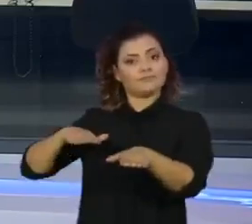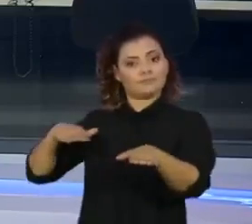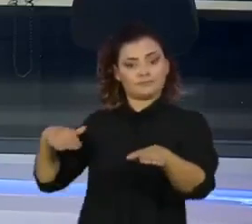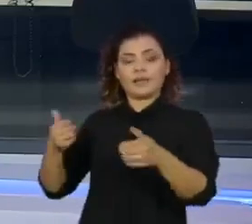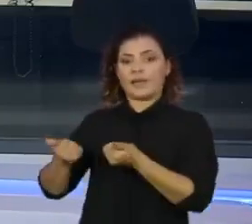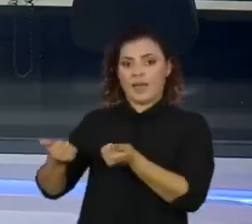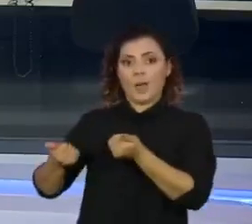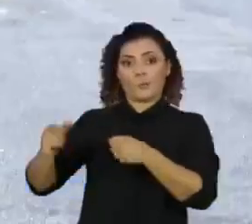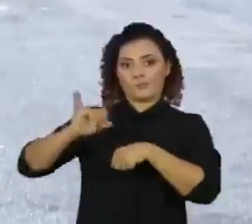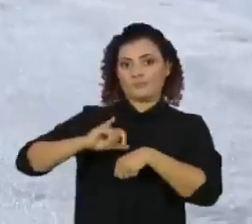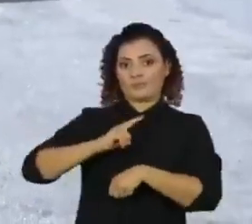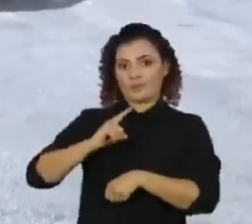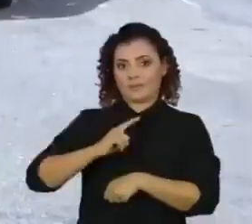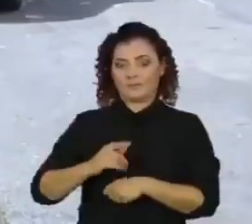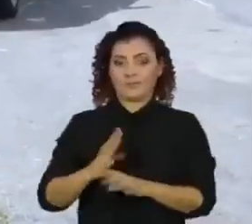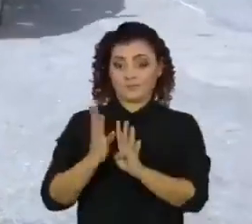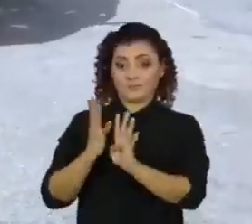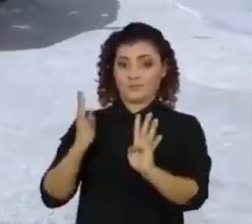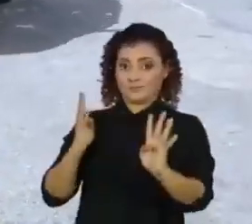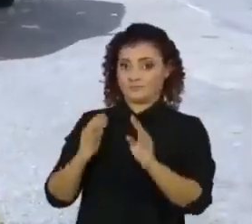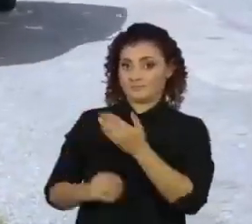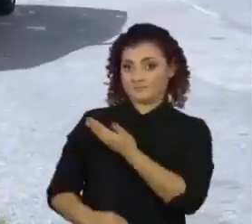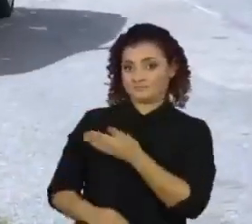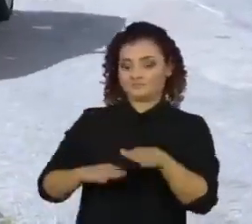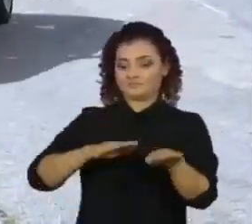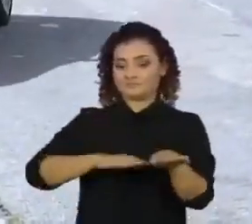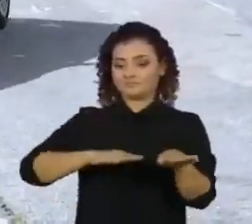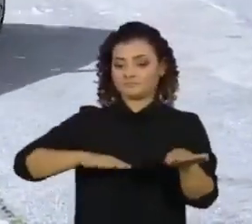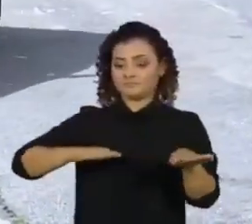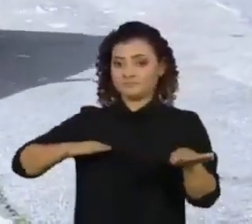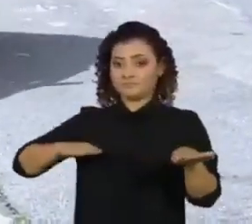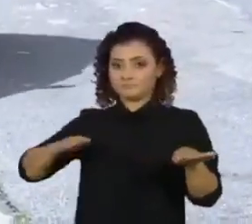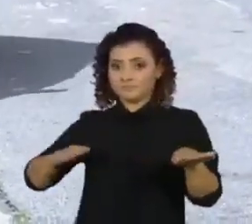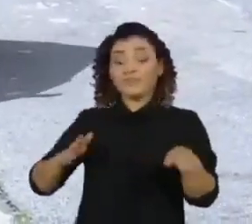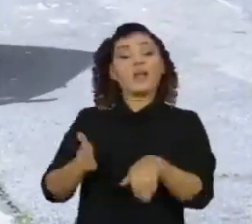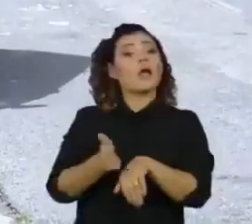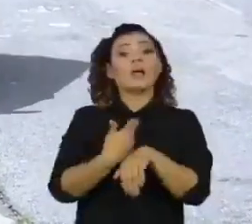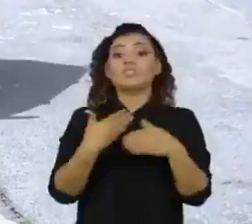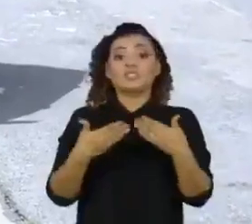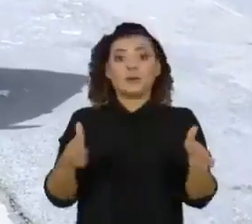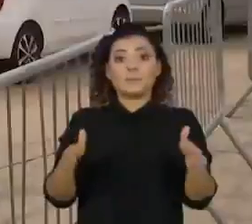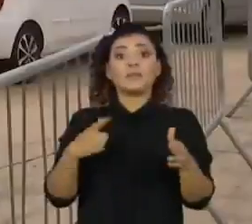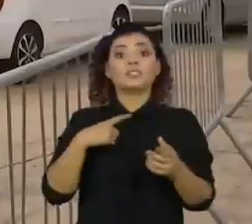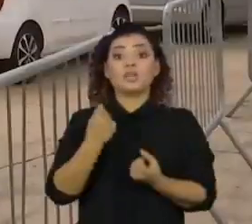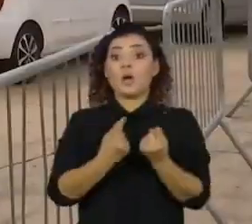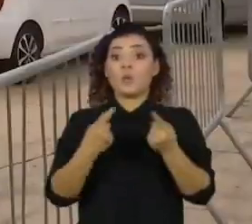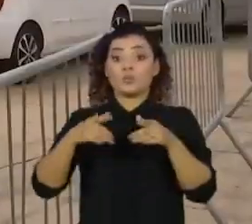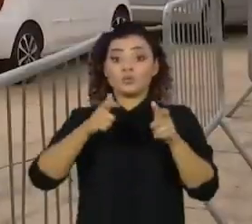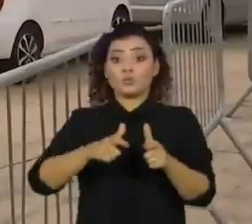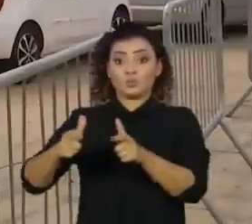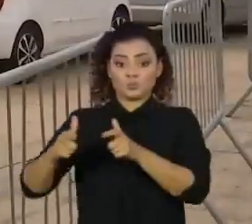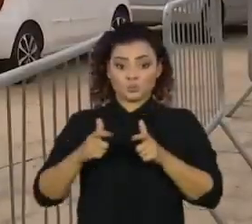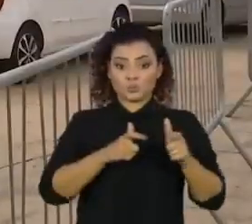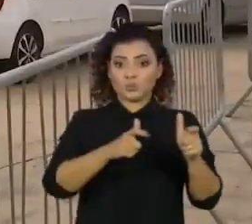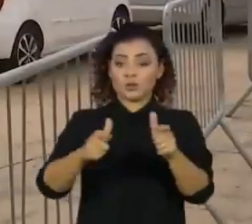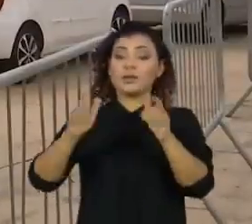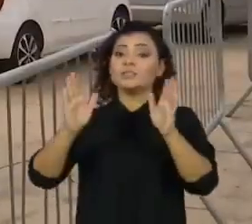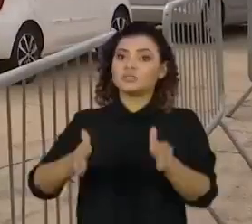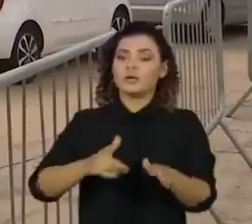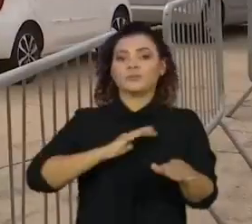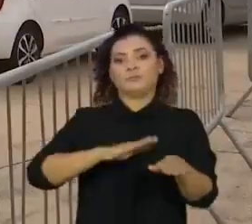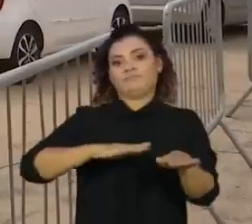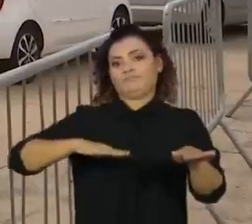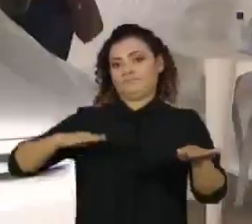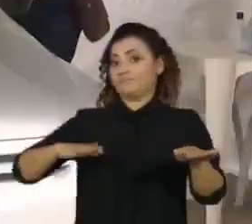de drive-thru da capital e antes mesmo de abrir alguns postos de imunização já